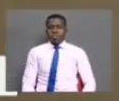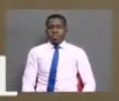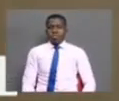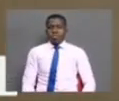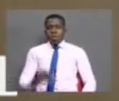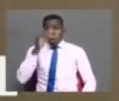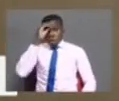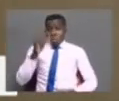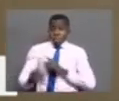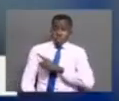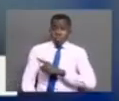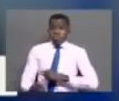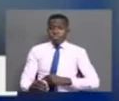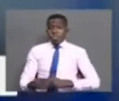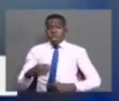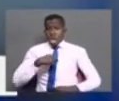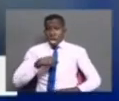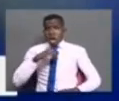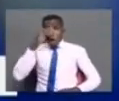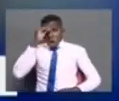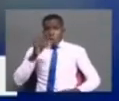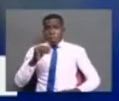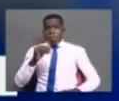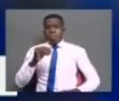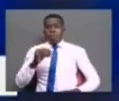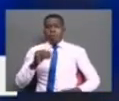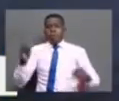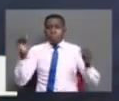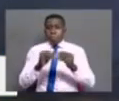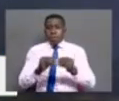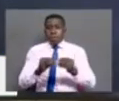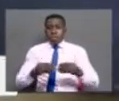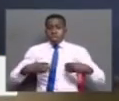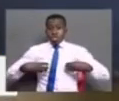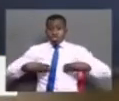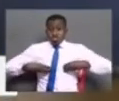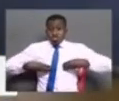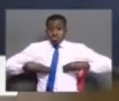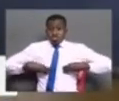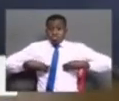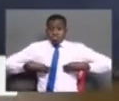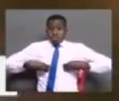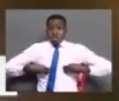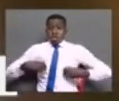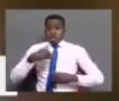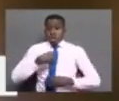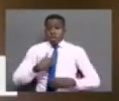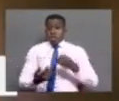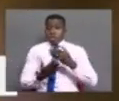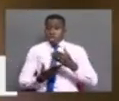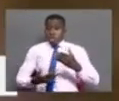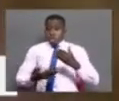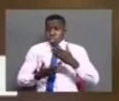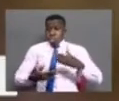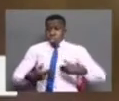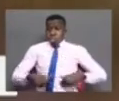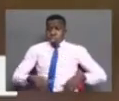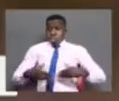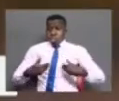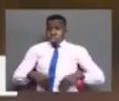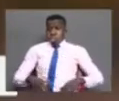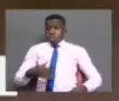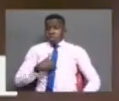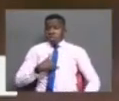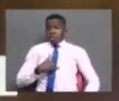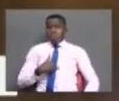O João disse ser rapaz mas já tem seios e começou a menstruar Carolina diz